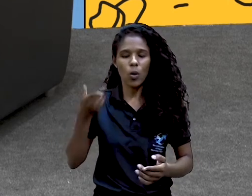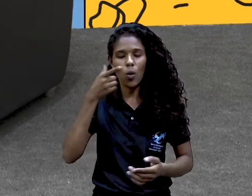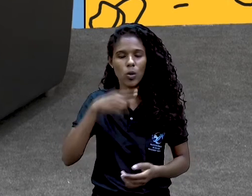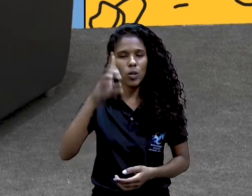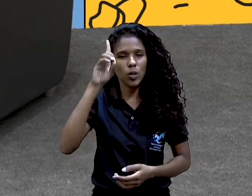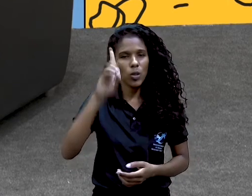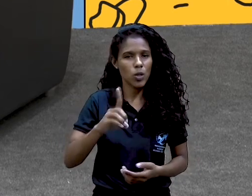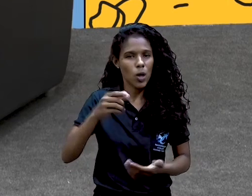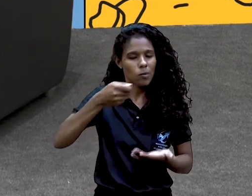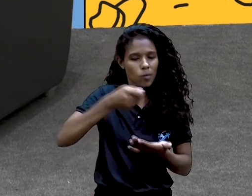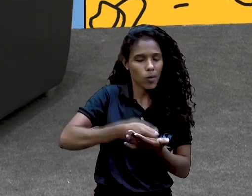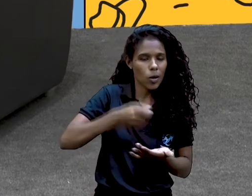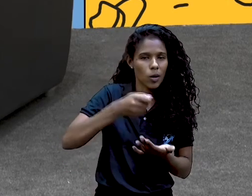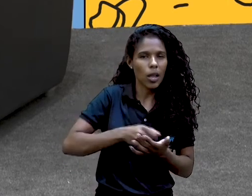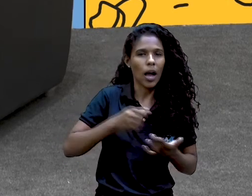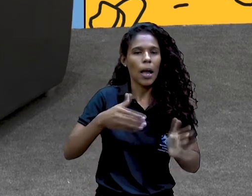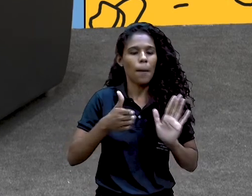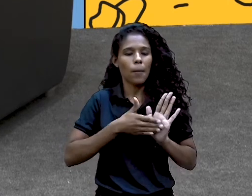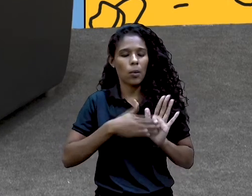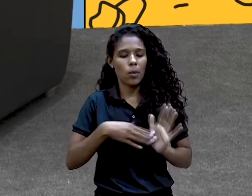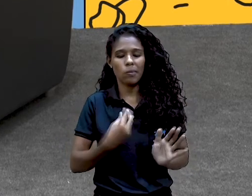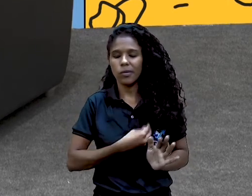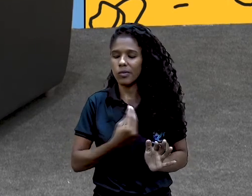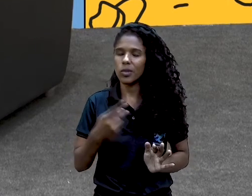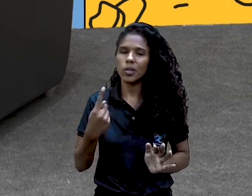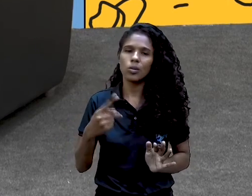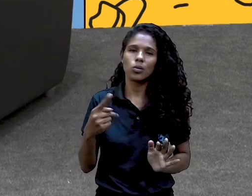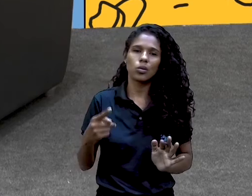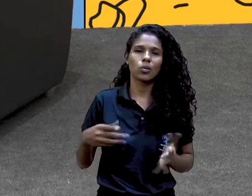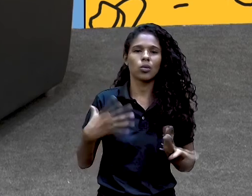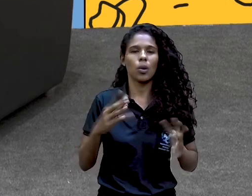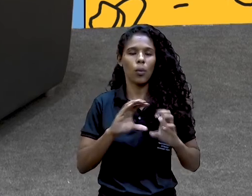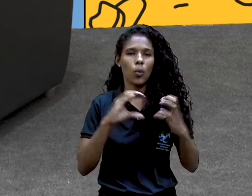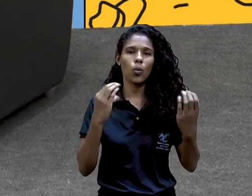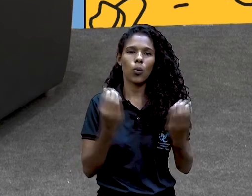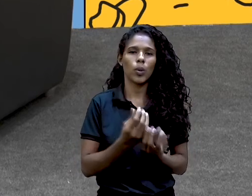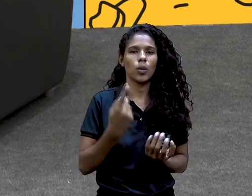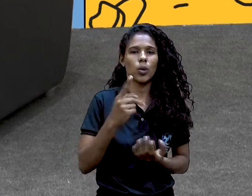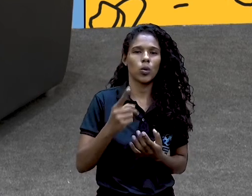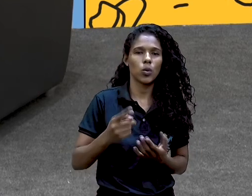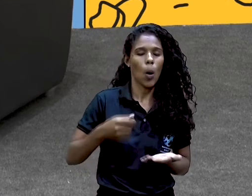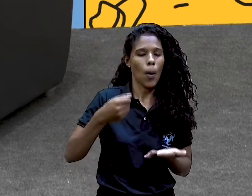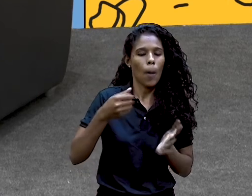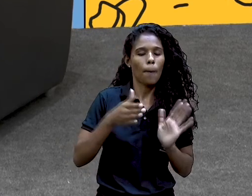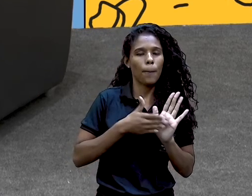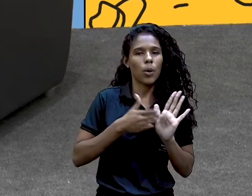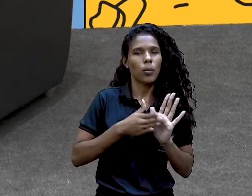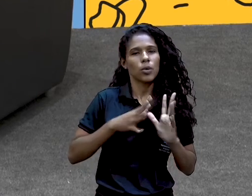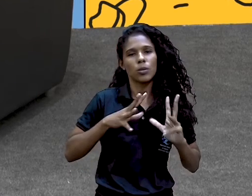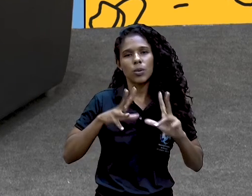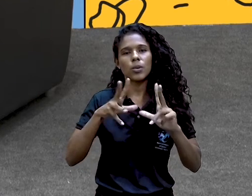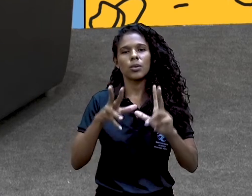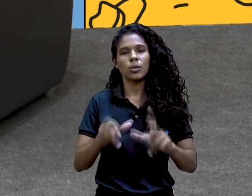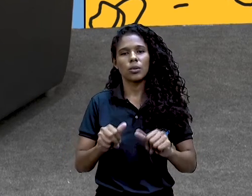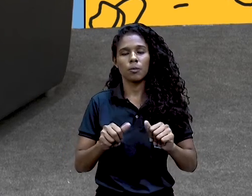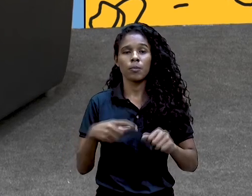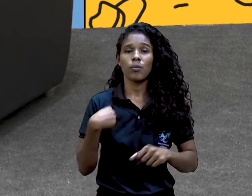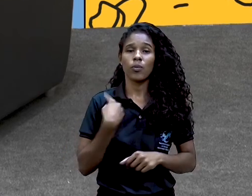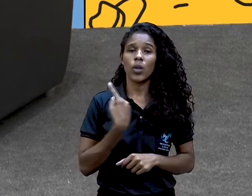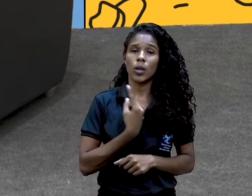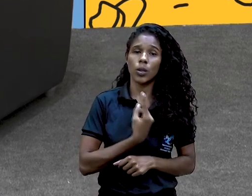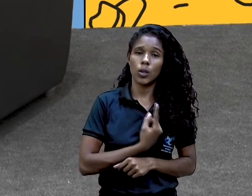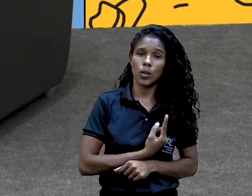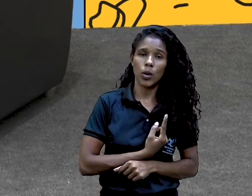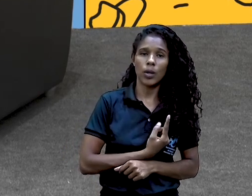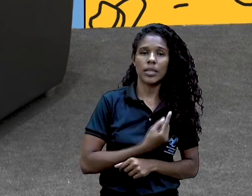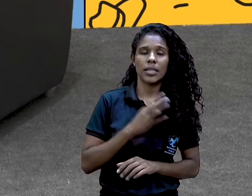você tenha projetos para a sua vida, projetos para a sua comunidade, assim, projetos para todos. Nós estamos,